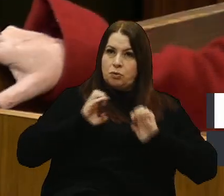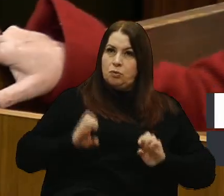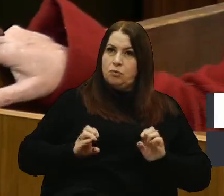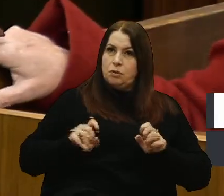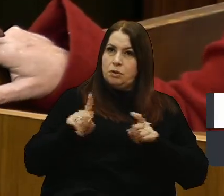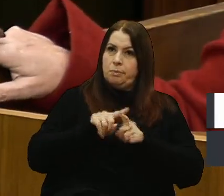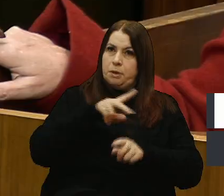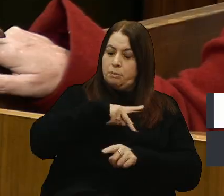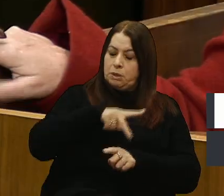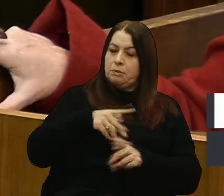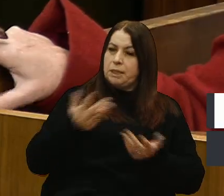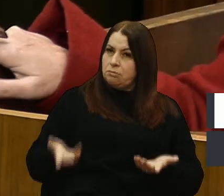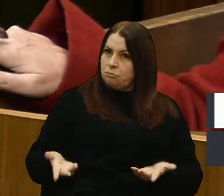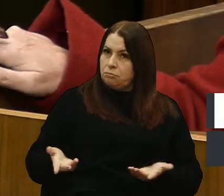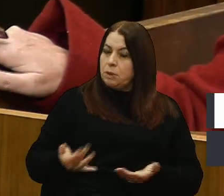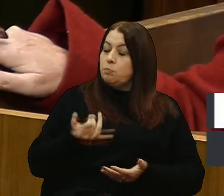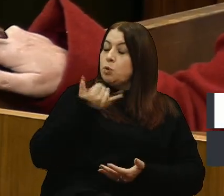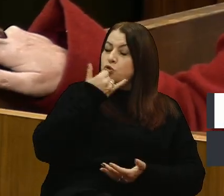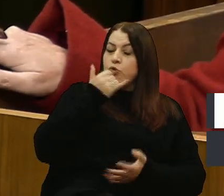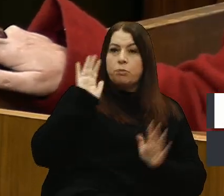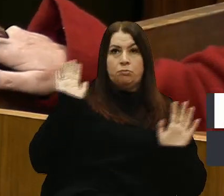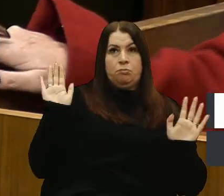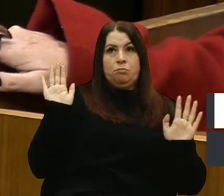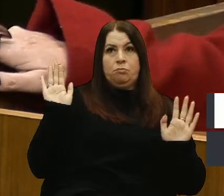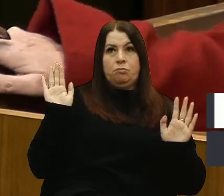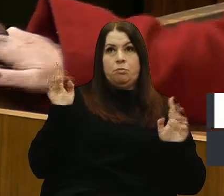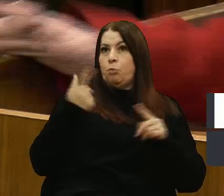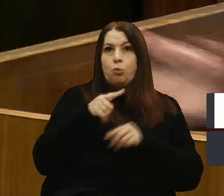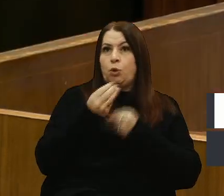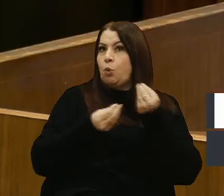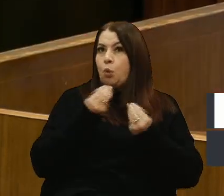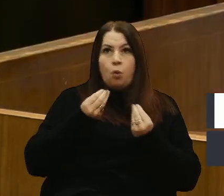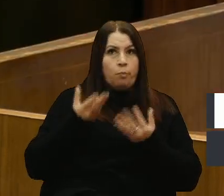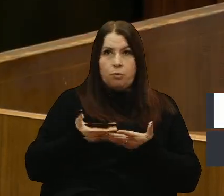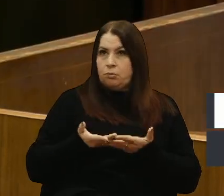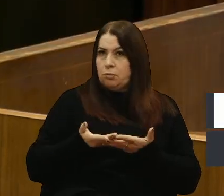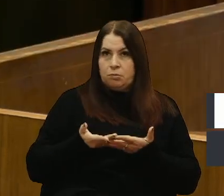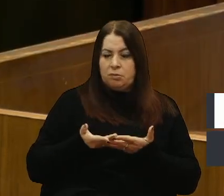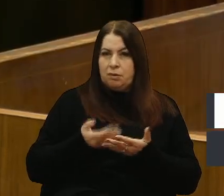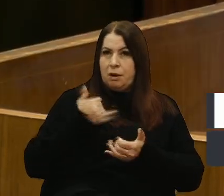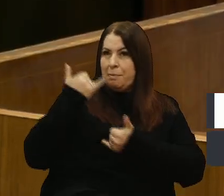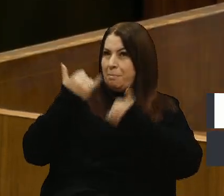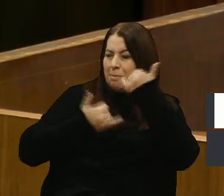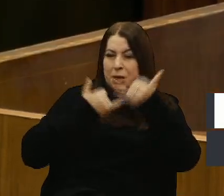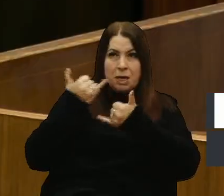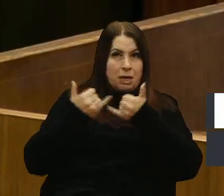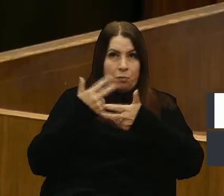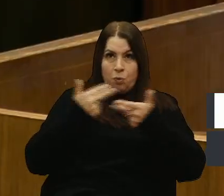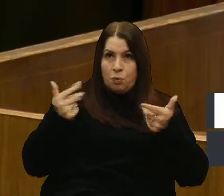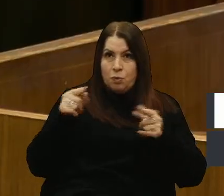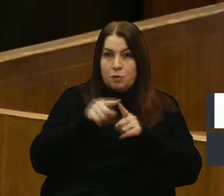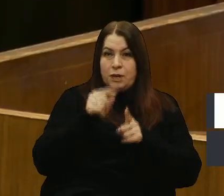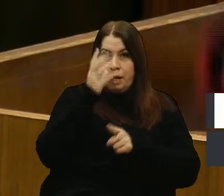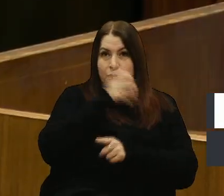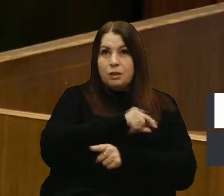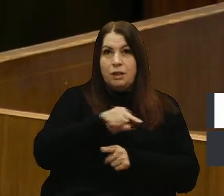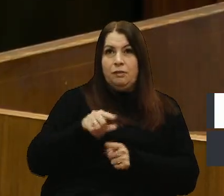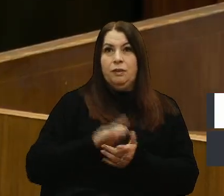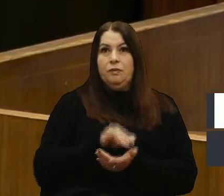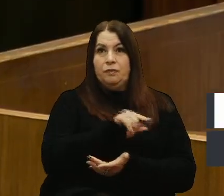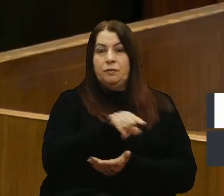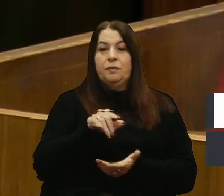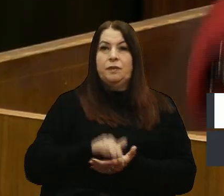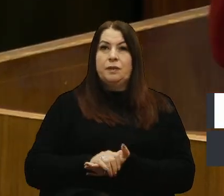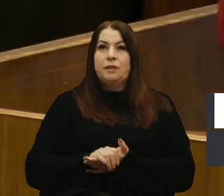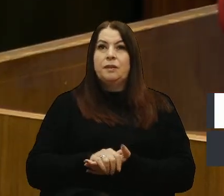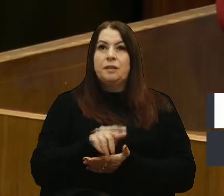inclusive da presidência. Me desculpa, porque não dá para brincar com uma coisa séria. Aqui é um